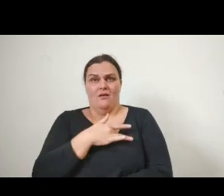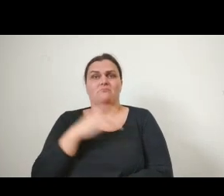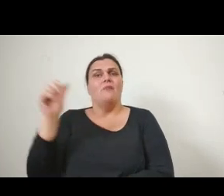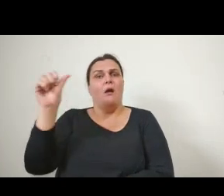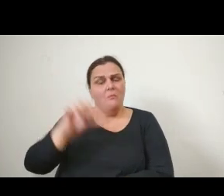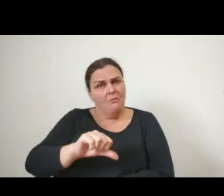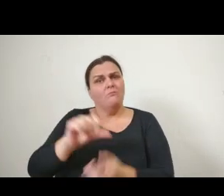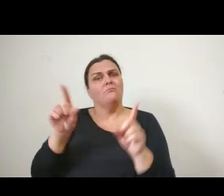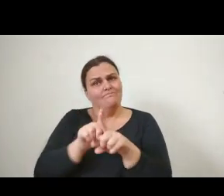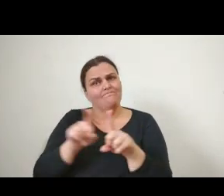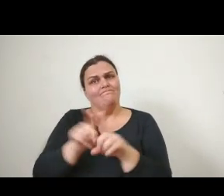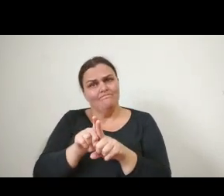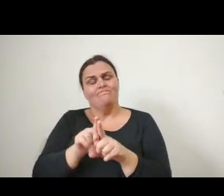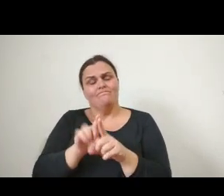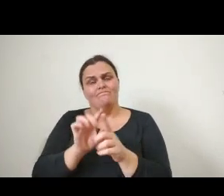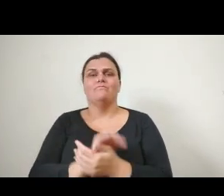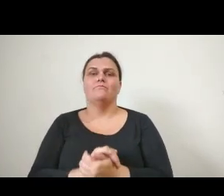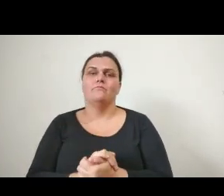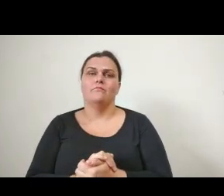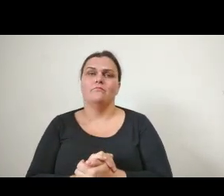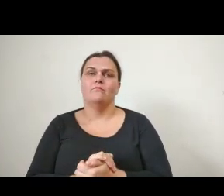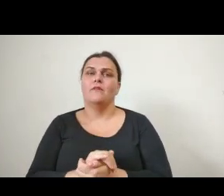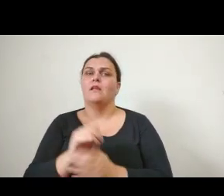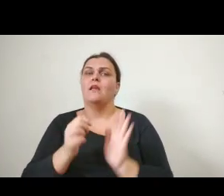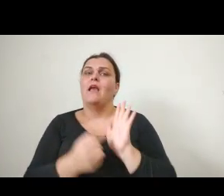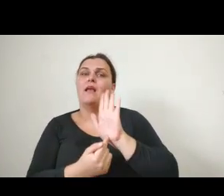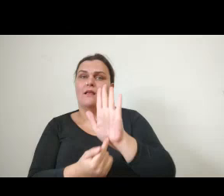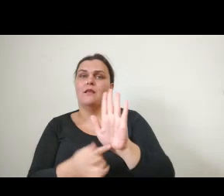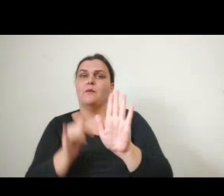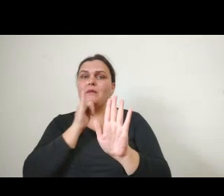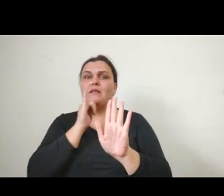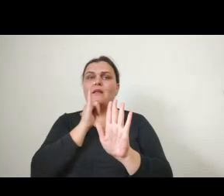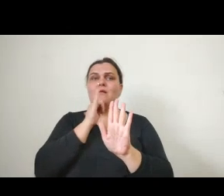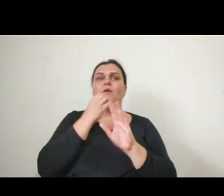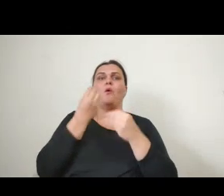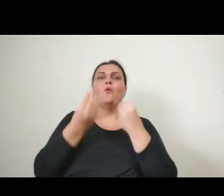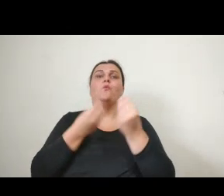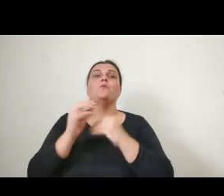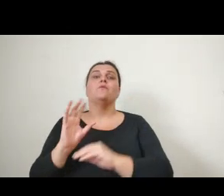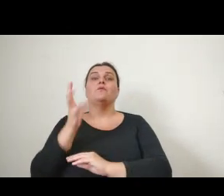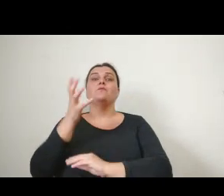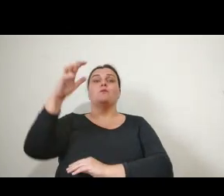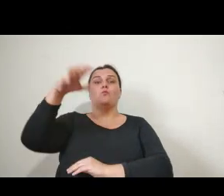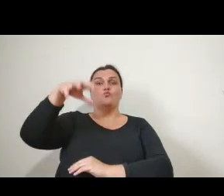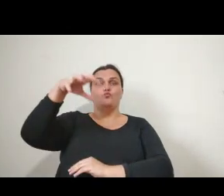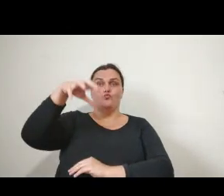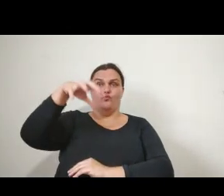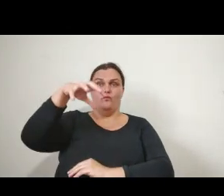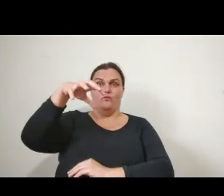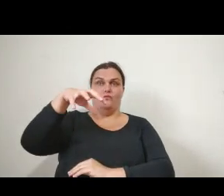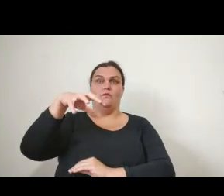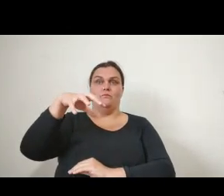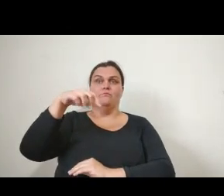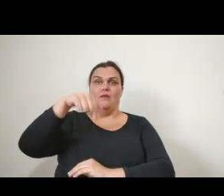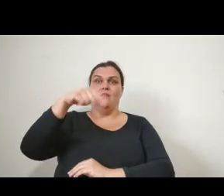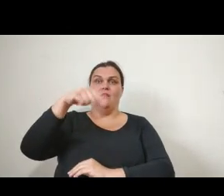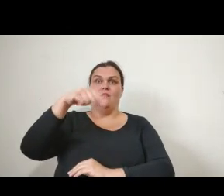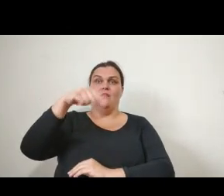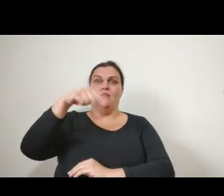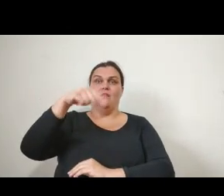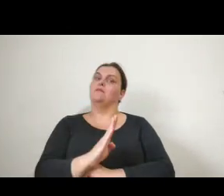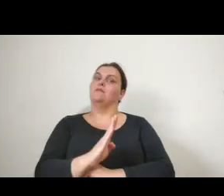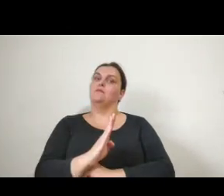Aqui a previsão, né, para mudanças no regime de chuva no território brasileiro, também, né,